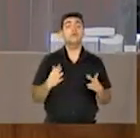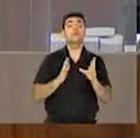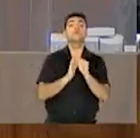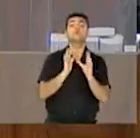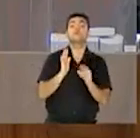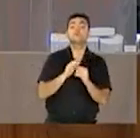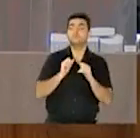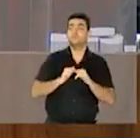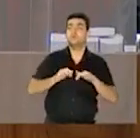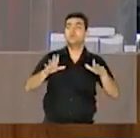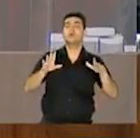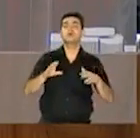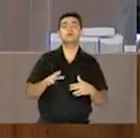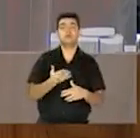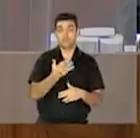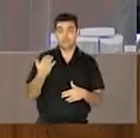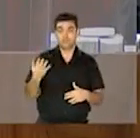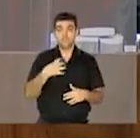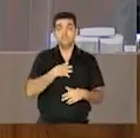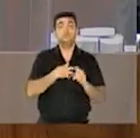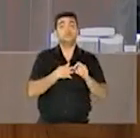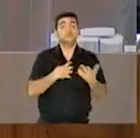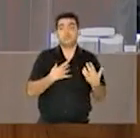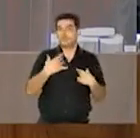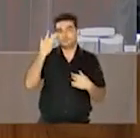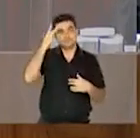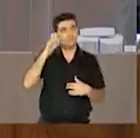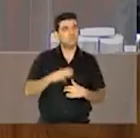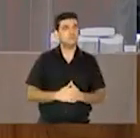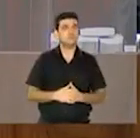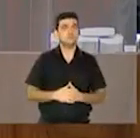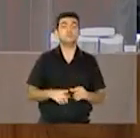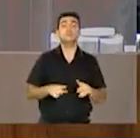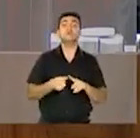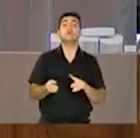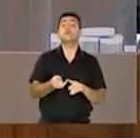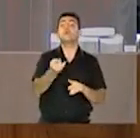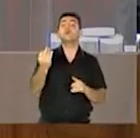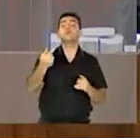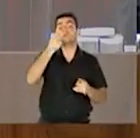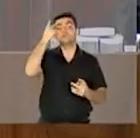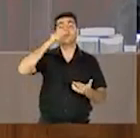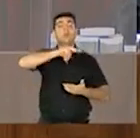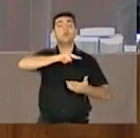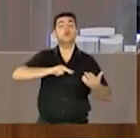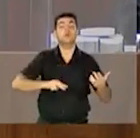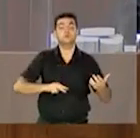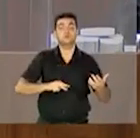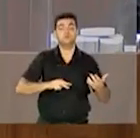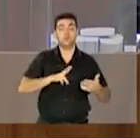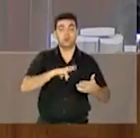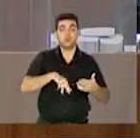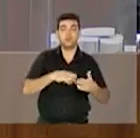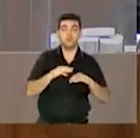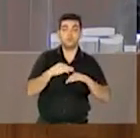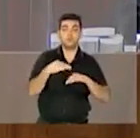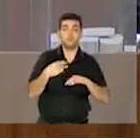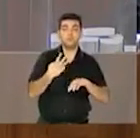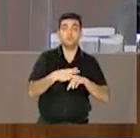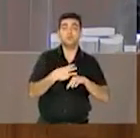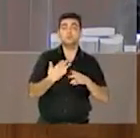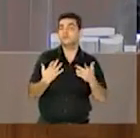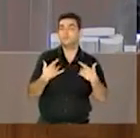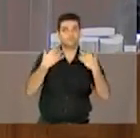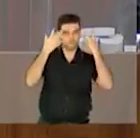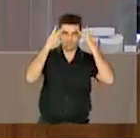conteúdo repercutiu no eleitorado e o alcance do ilícito em termos de disparos efetuados.